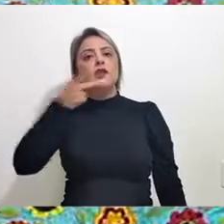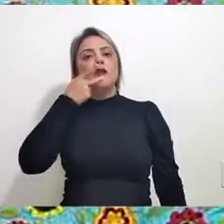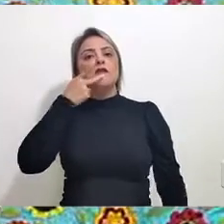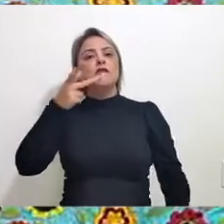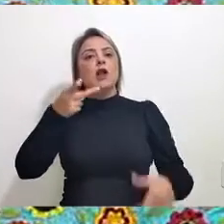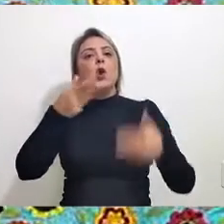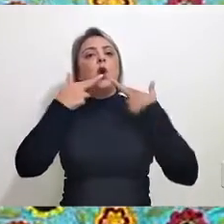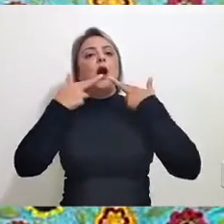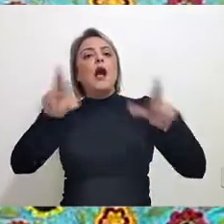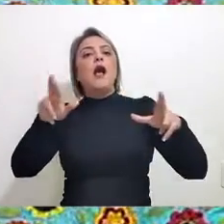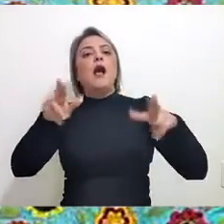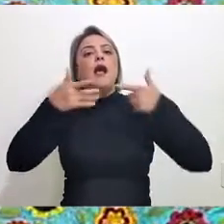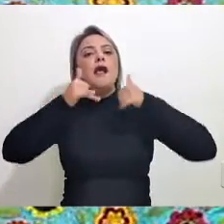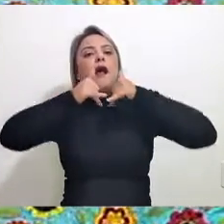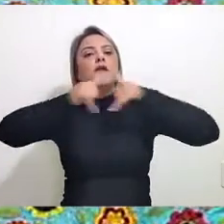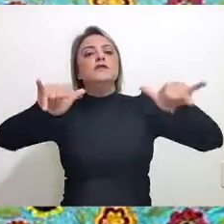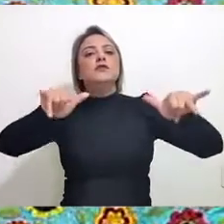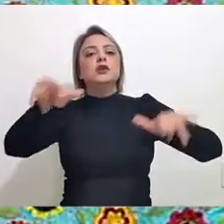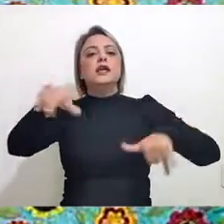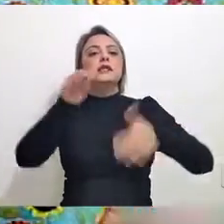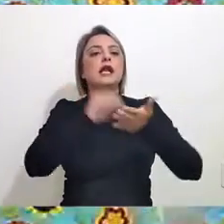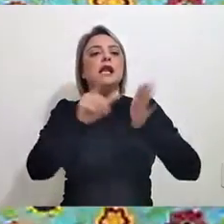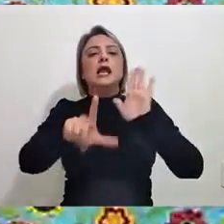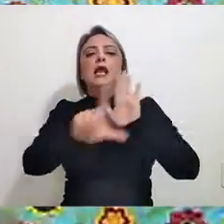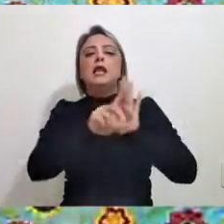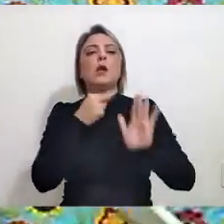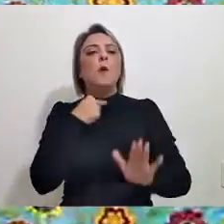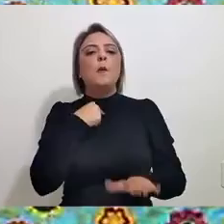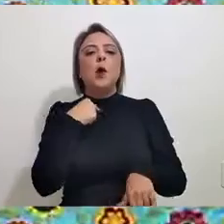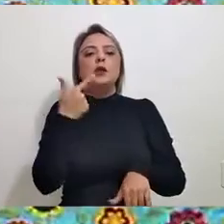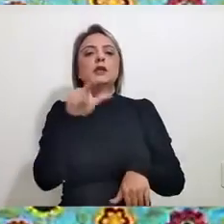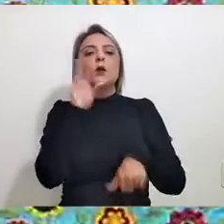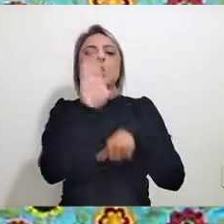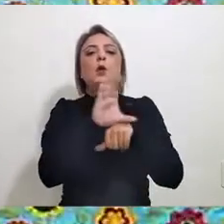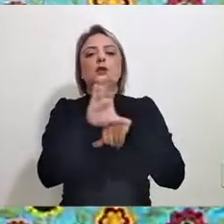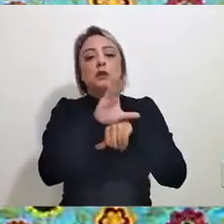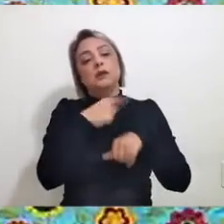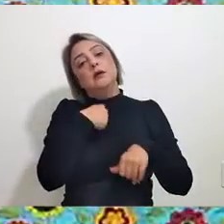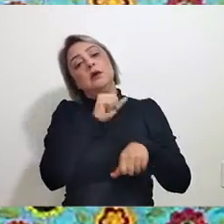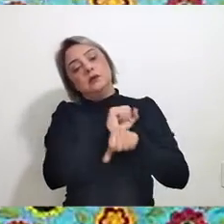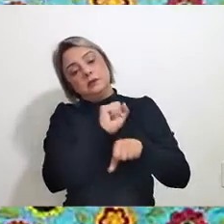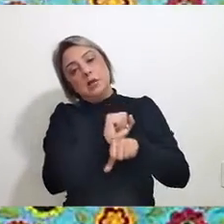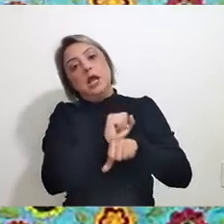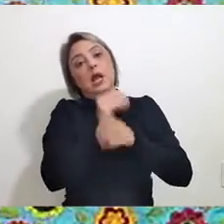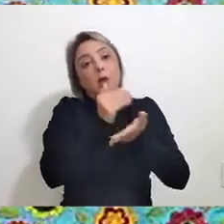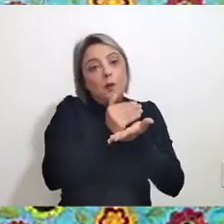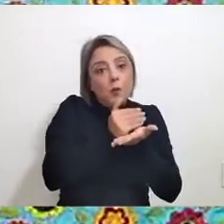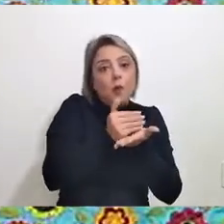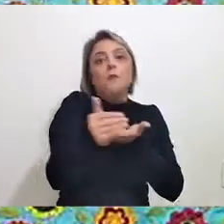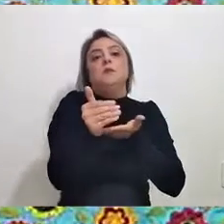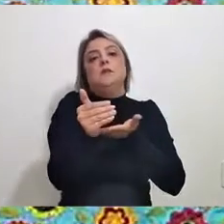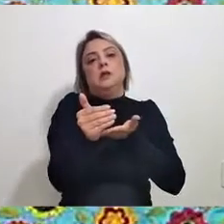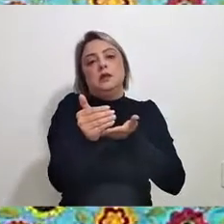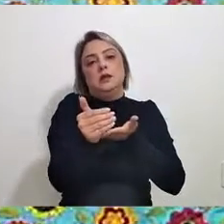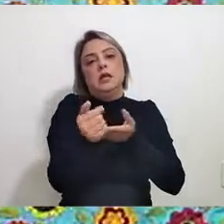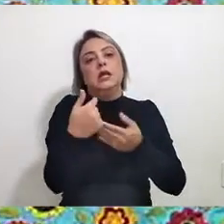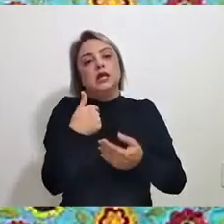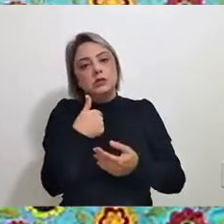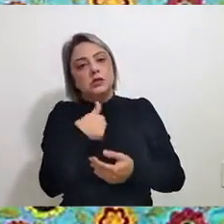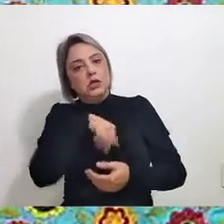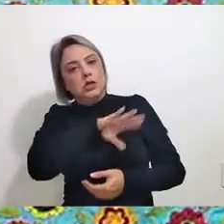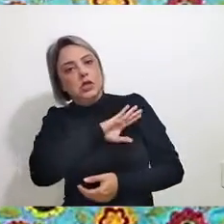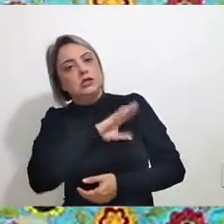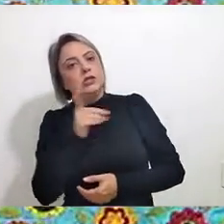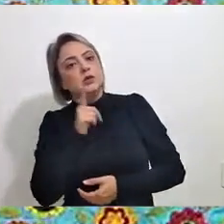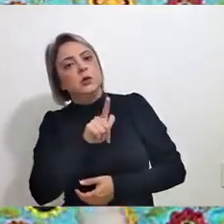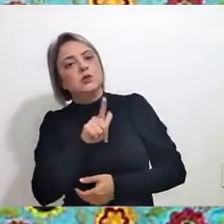linguagem correta de dizer, olha, você tem partes que não podem ser tocadas. Né? Isso não é, como a Ana